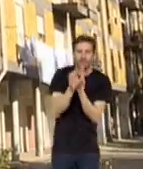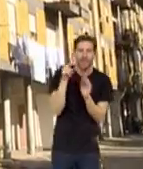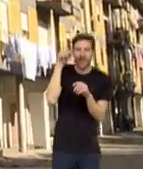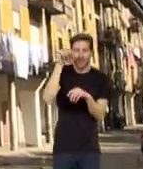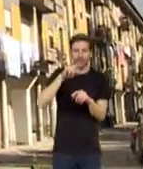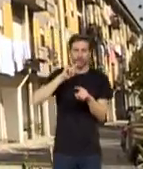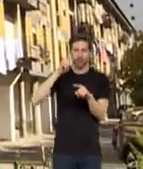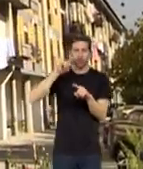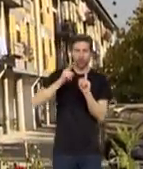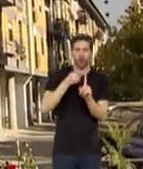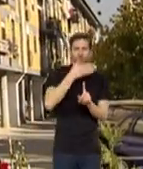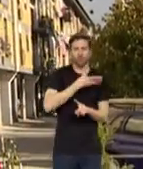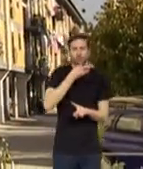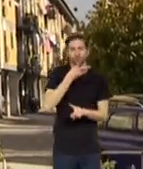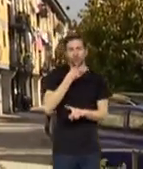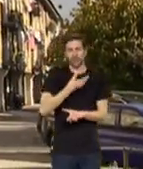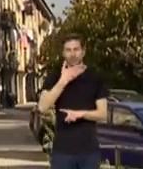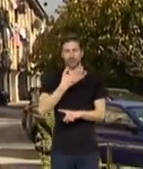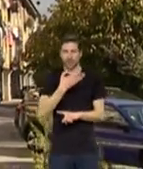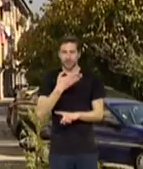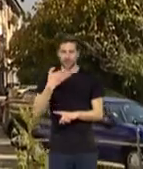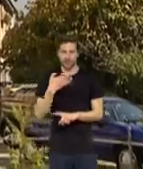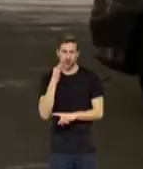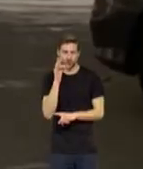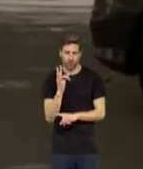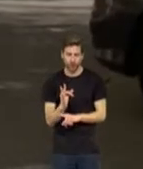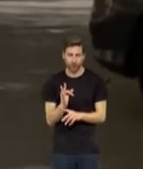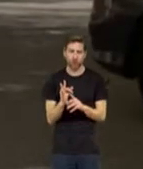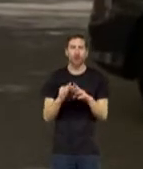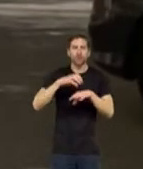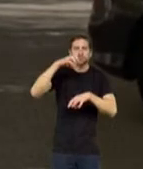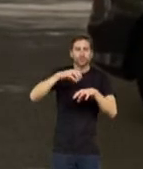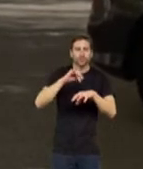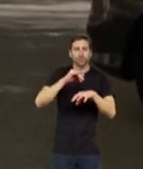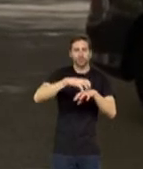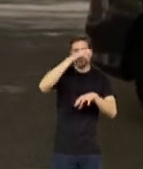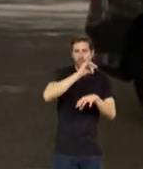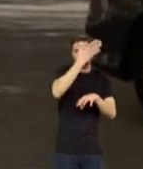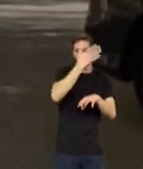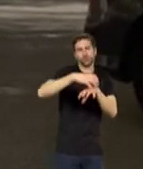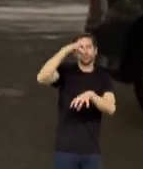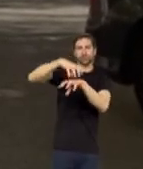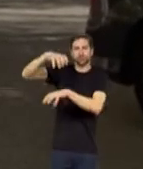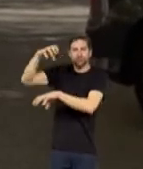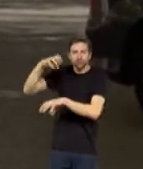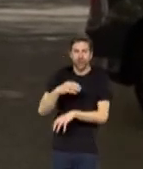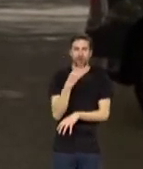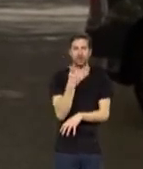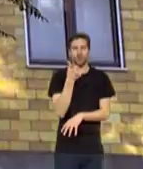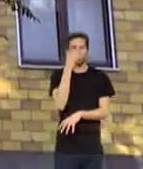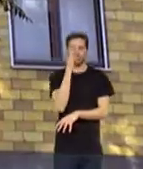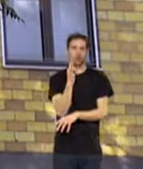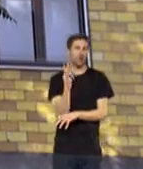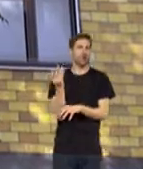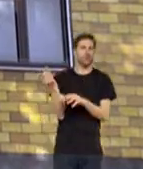o primeiro edifício, o primeiro de 24 edifícios que vão sendo construídos ao longo de